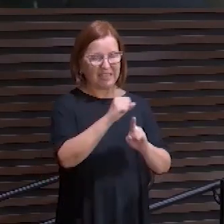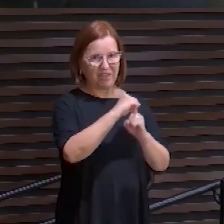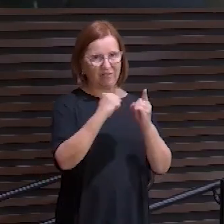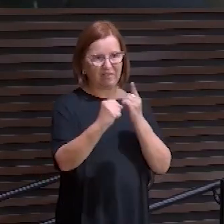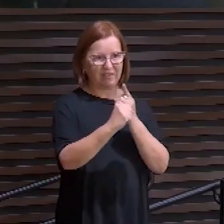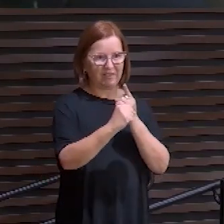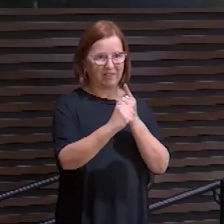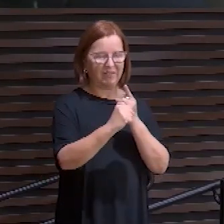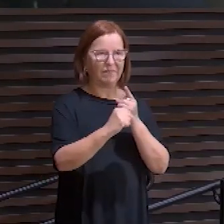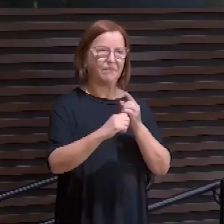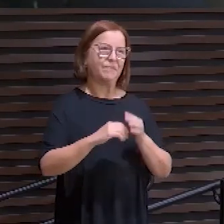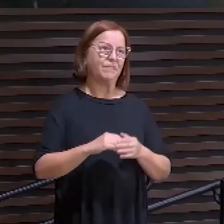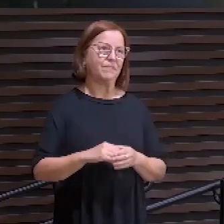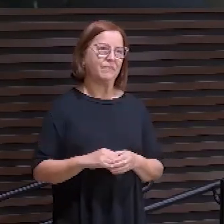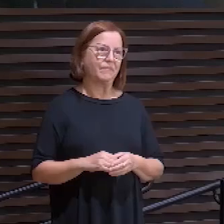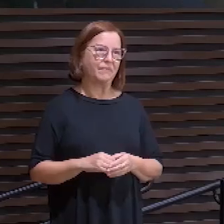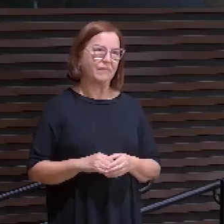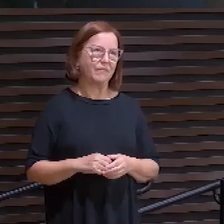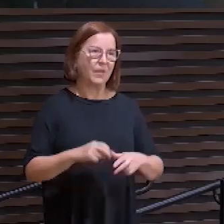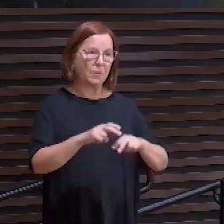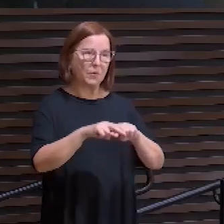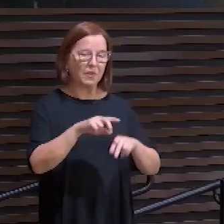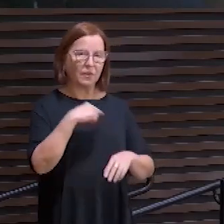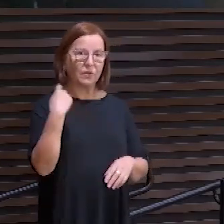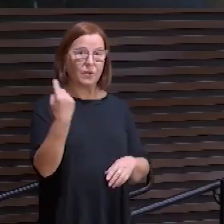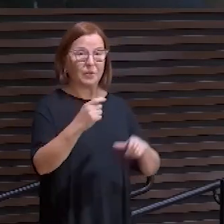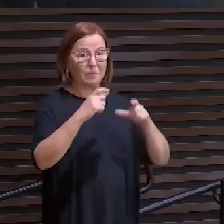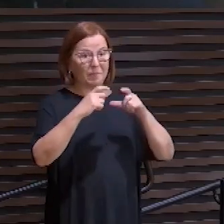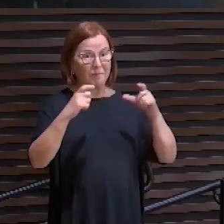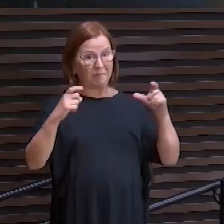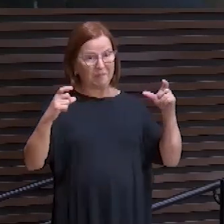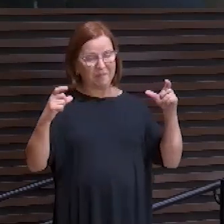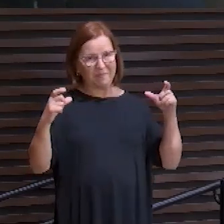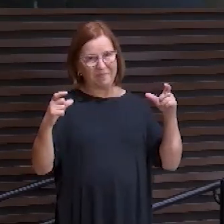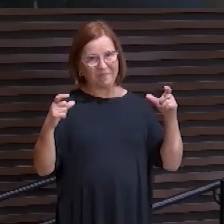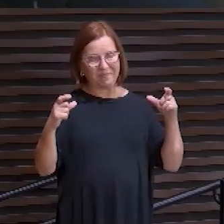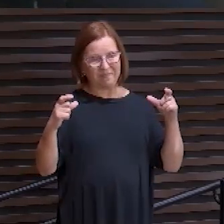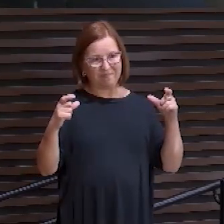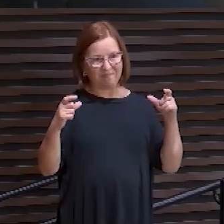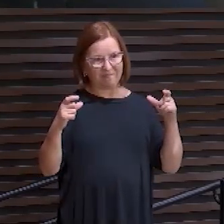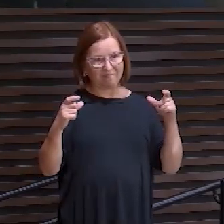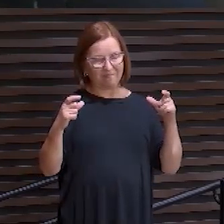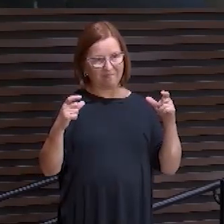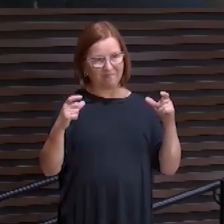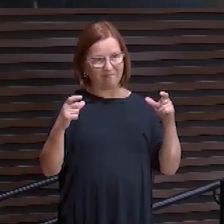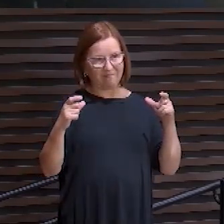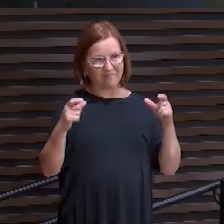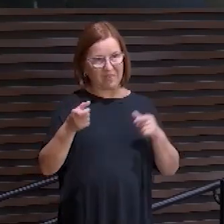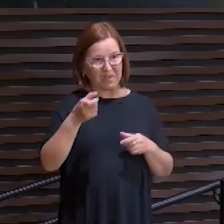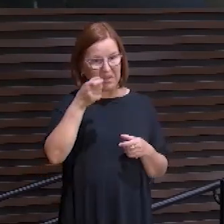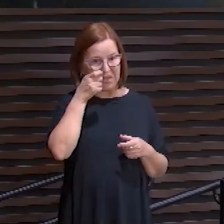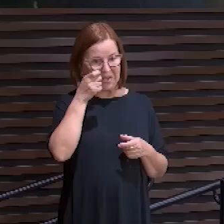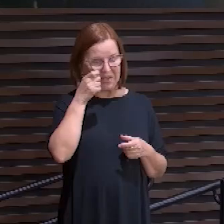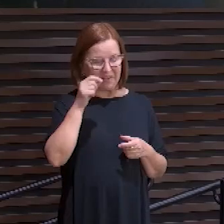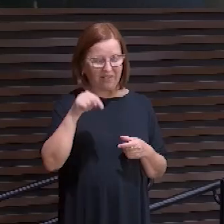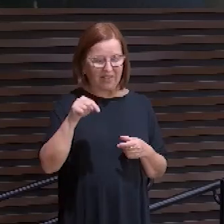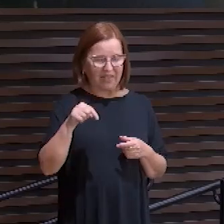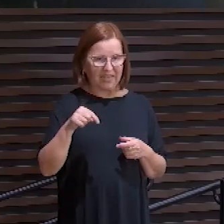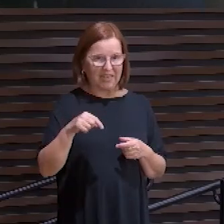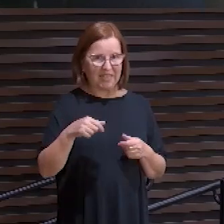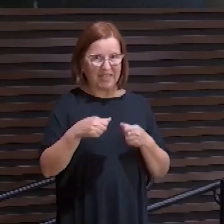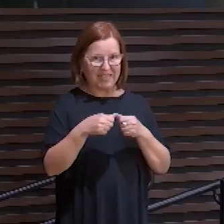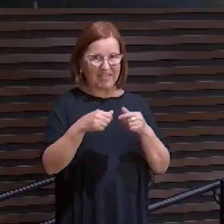sociedade. Por isso a nossa maior atenção aqui neste mês, com